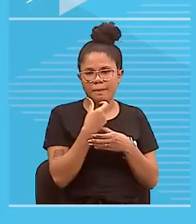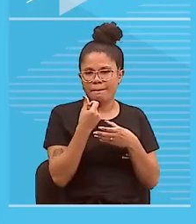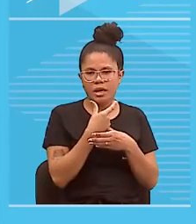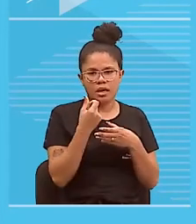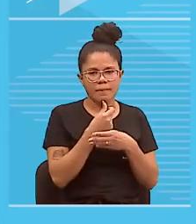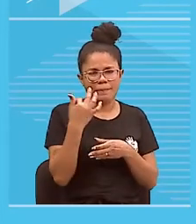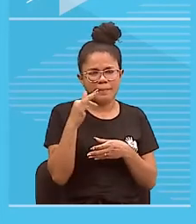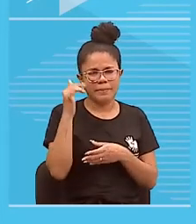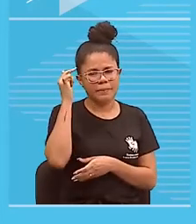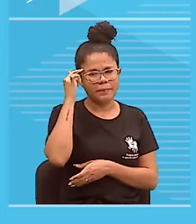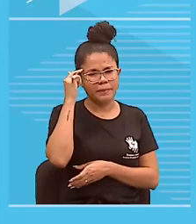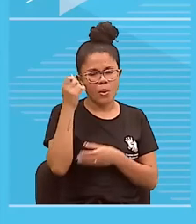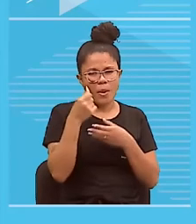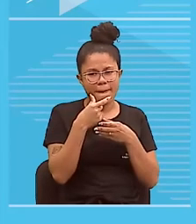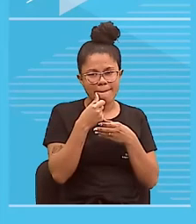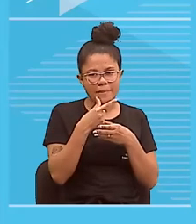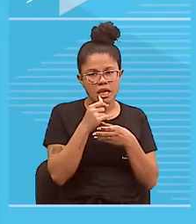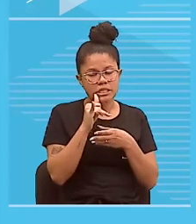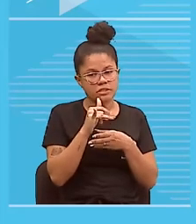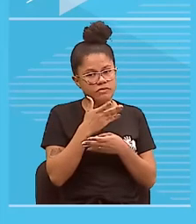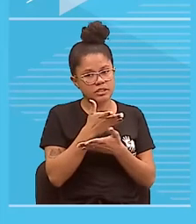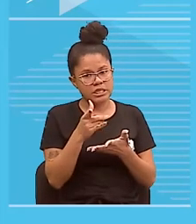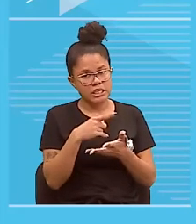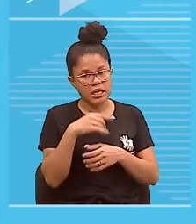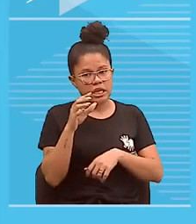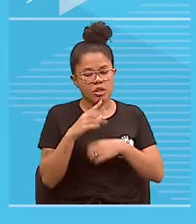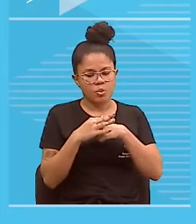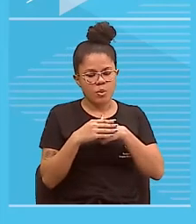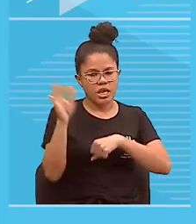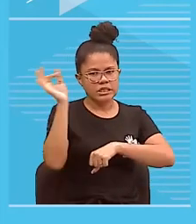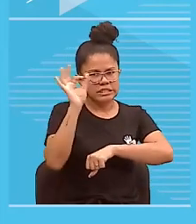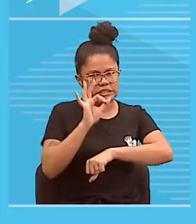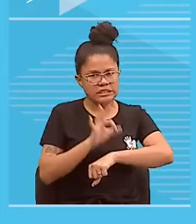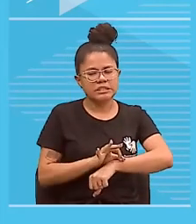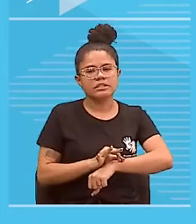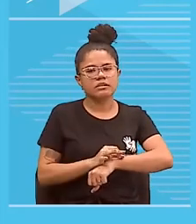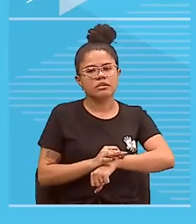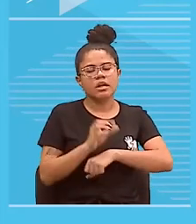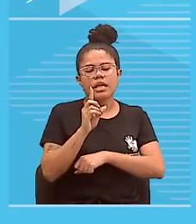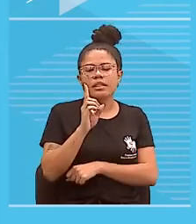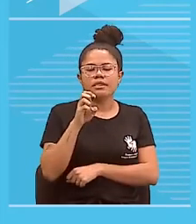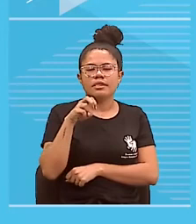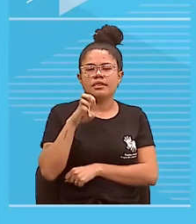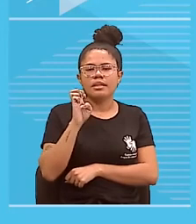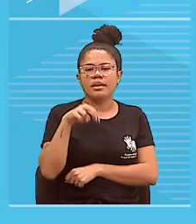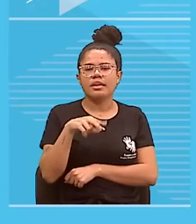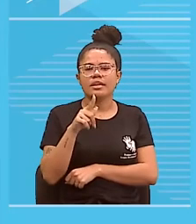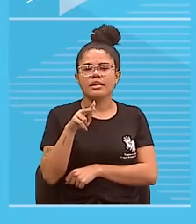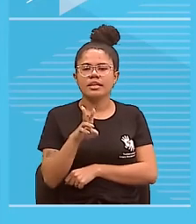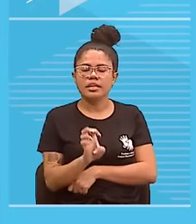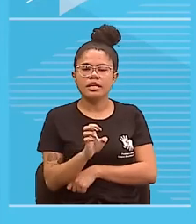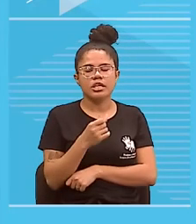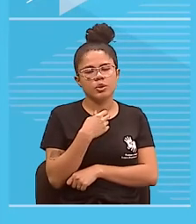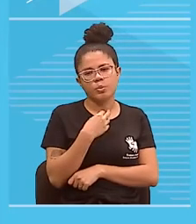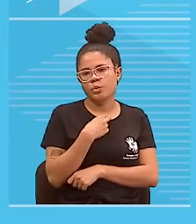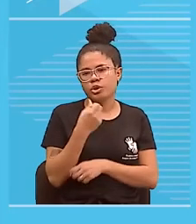tchau medicação que você Tom que você tá com dengue quando o médico passa lá paciente com dengue Nana que não pode tomar